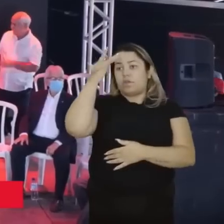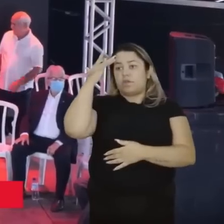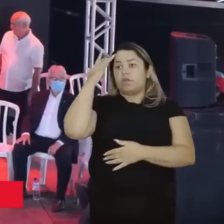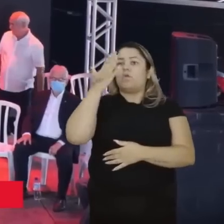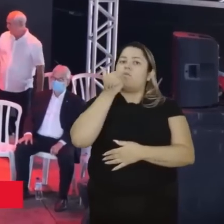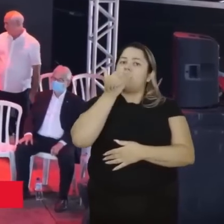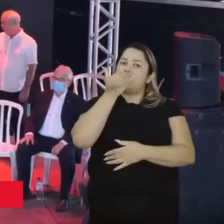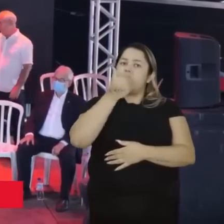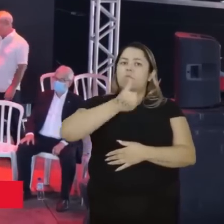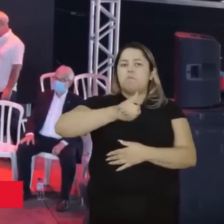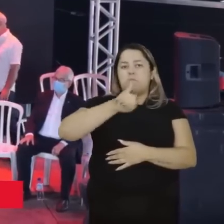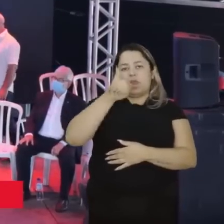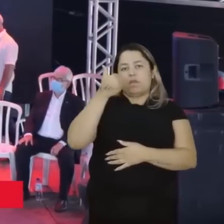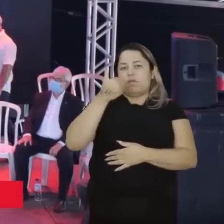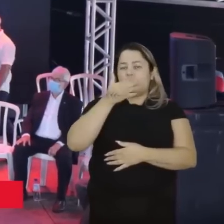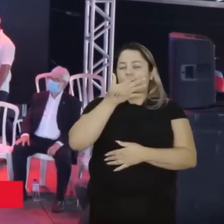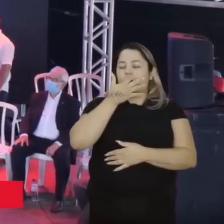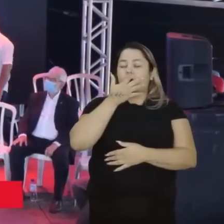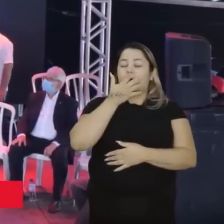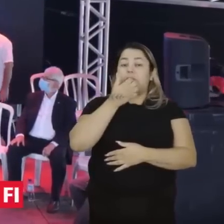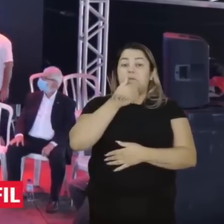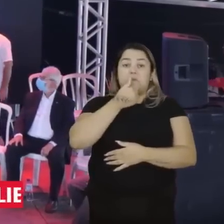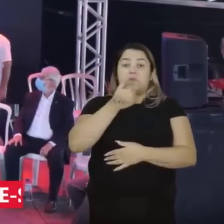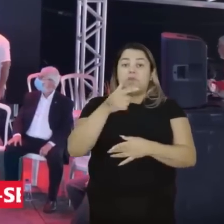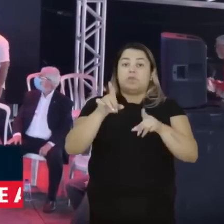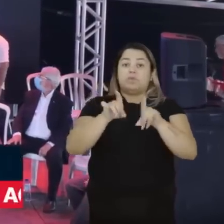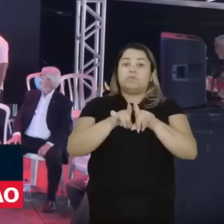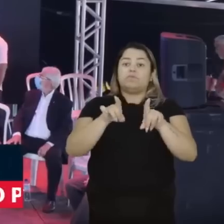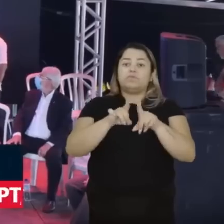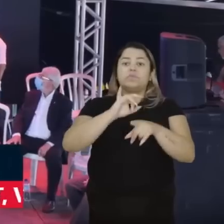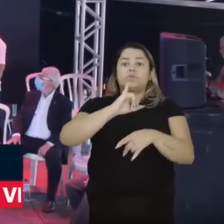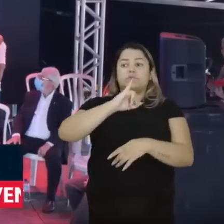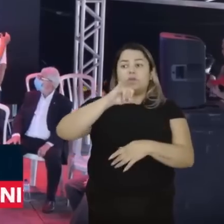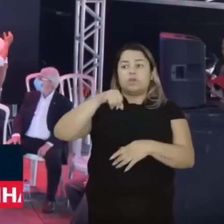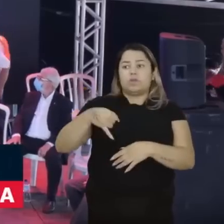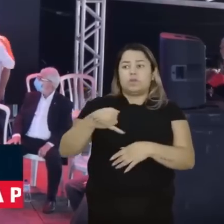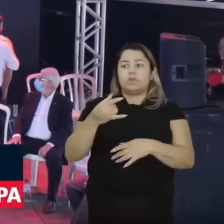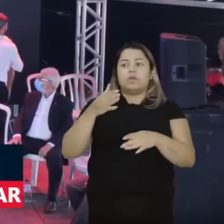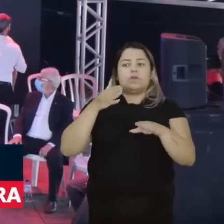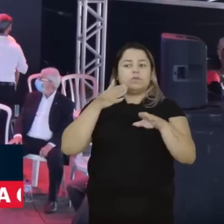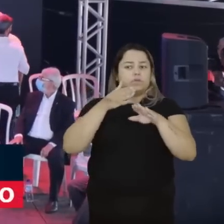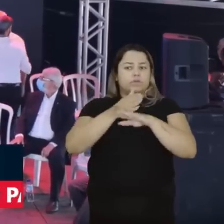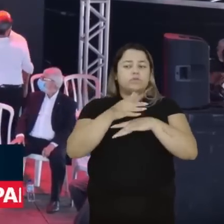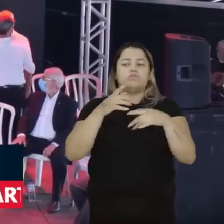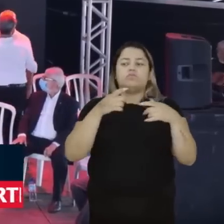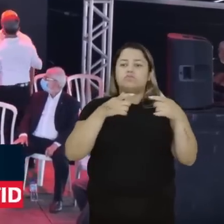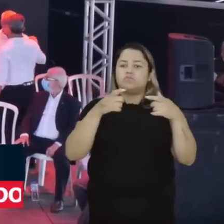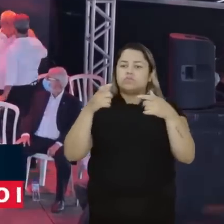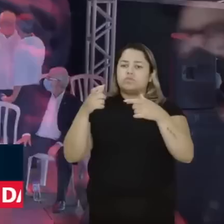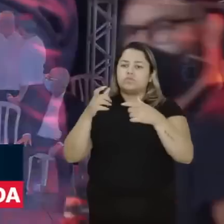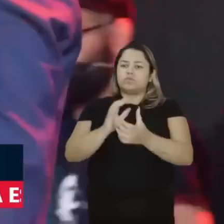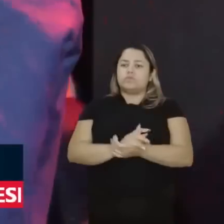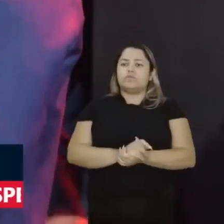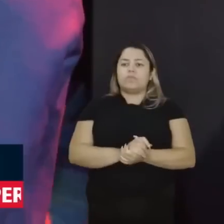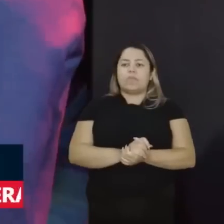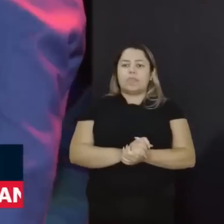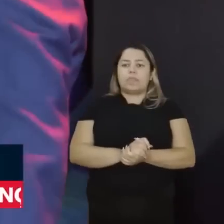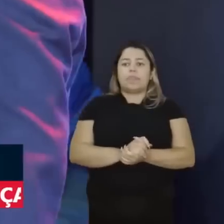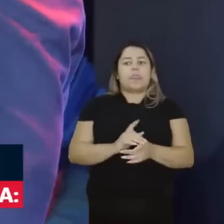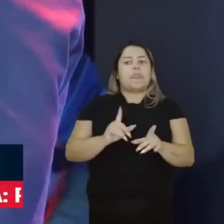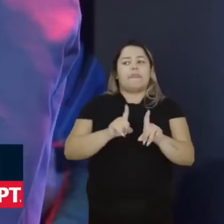melhor e aprenderam a ter oportunidades e acesso a espaços que até então nunca tinham